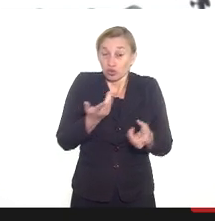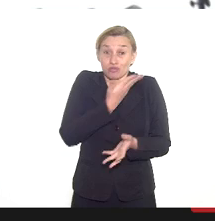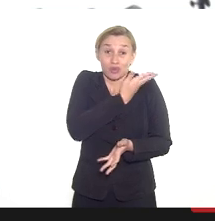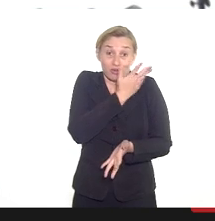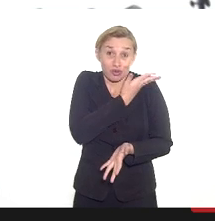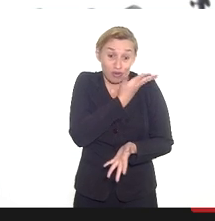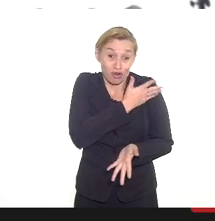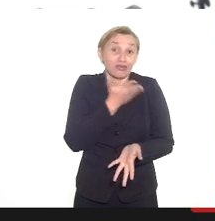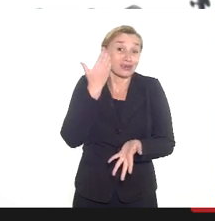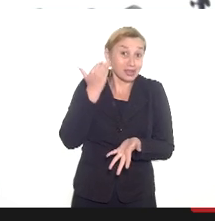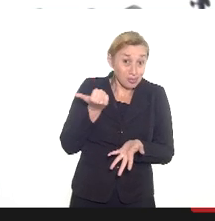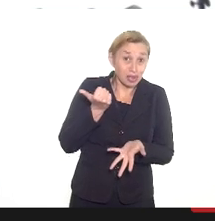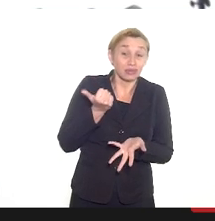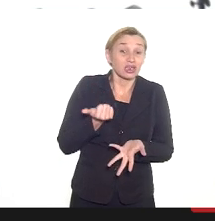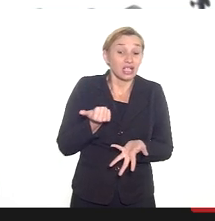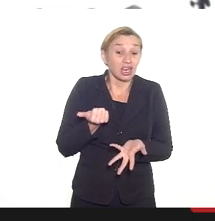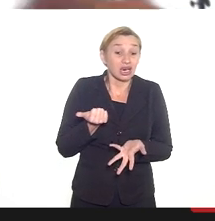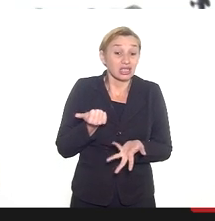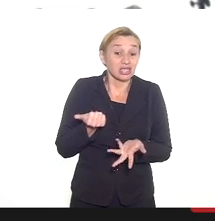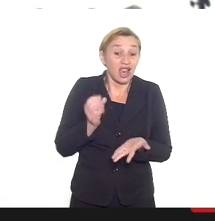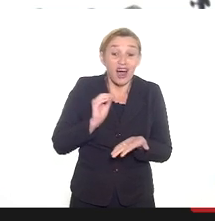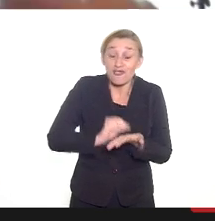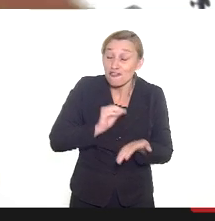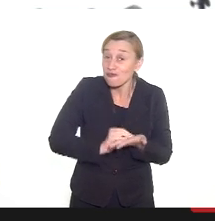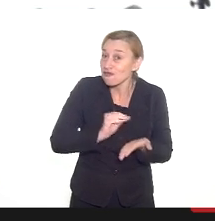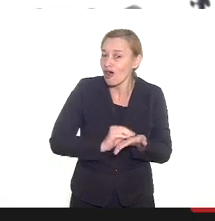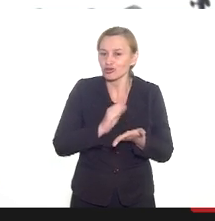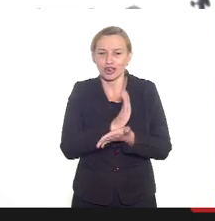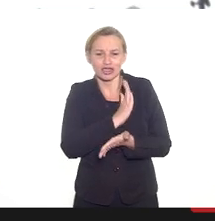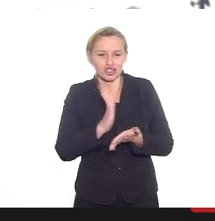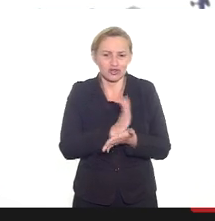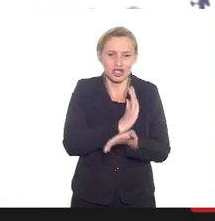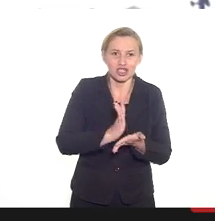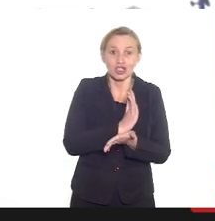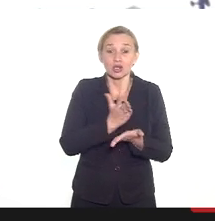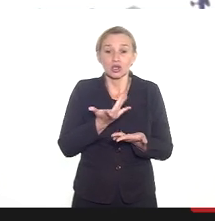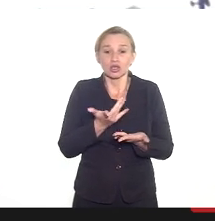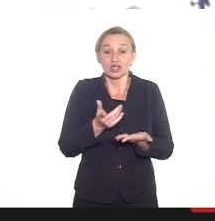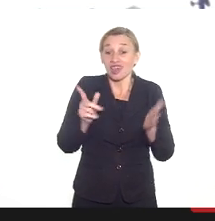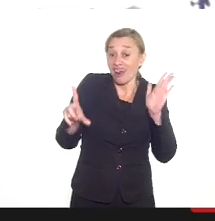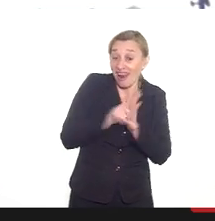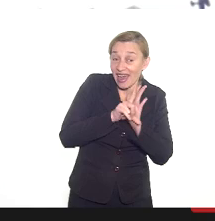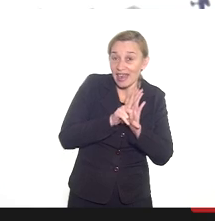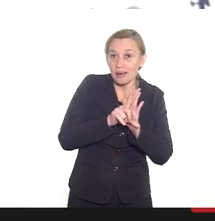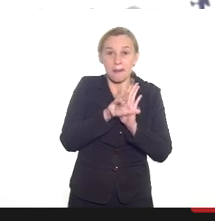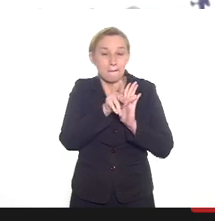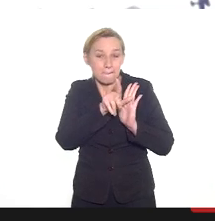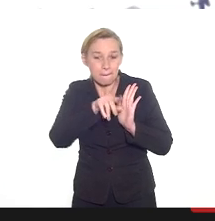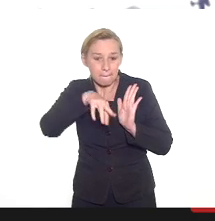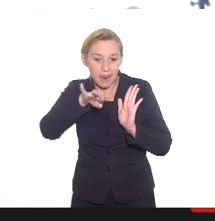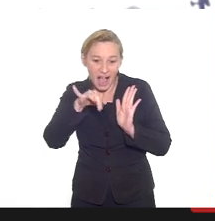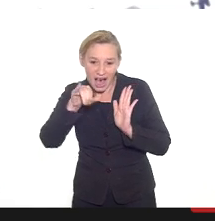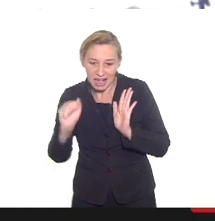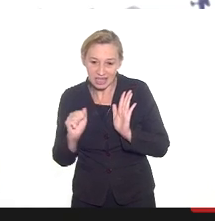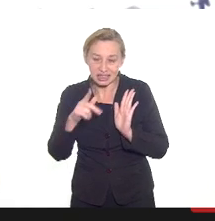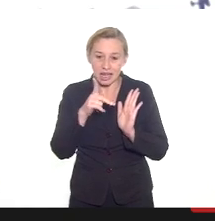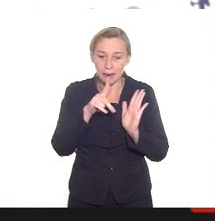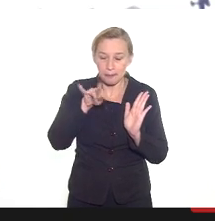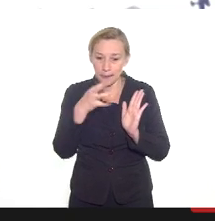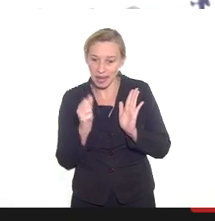preconceituosas. Então, a gente sabe que a falta, às vezes, da efetividade da Lei Maria da Penha decorre